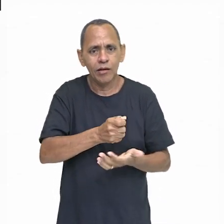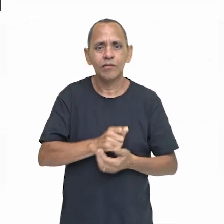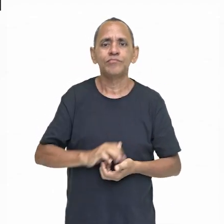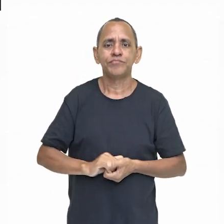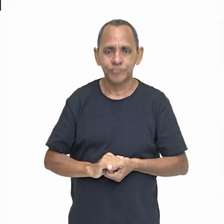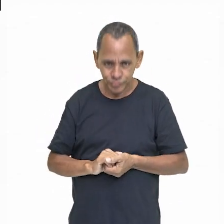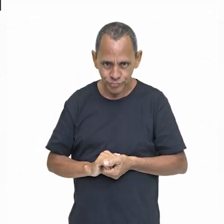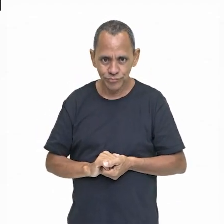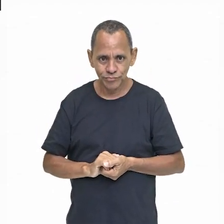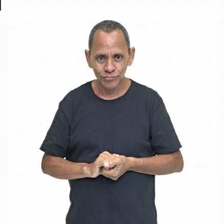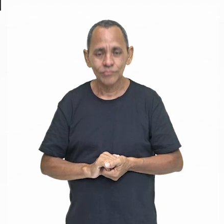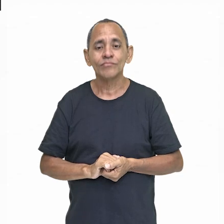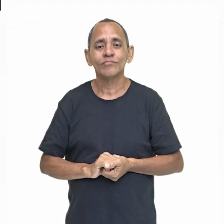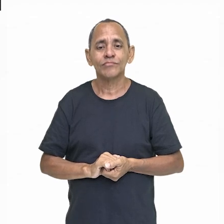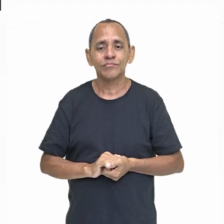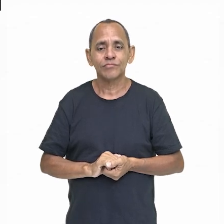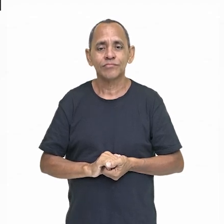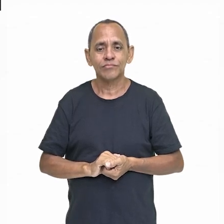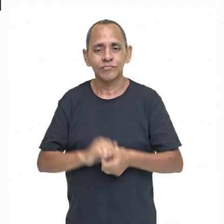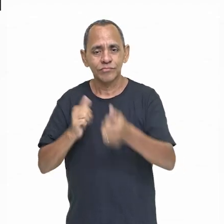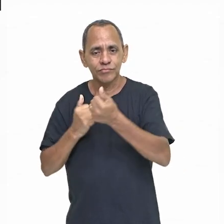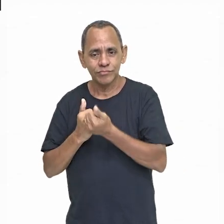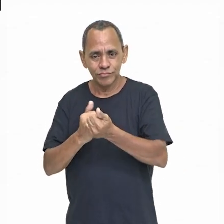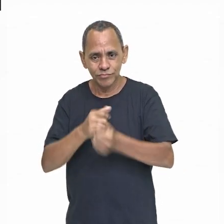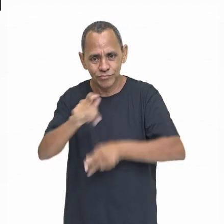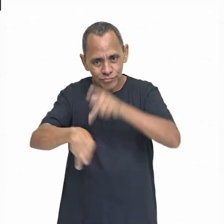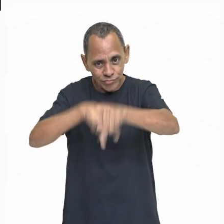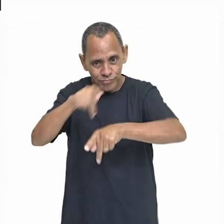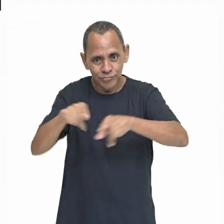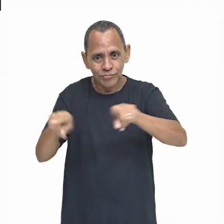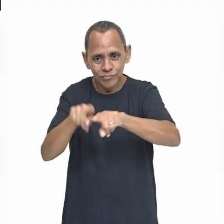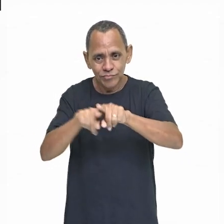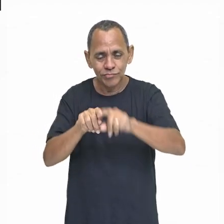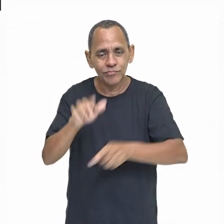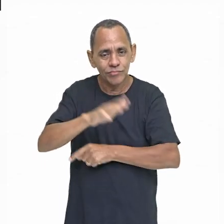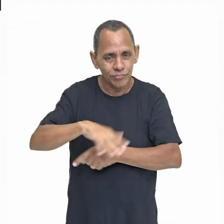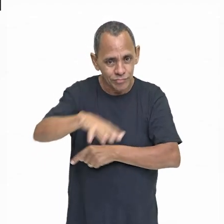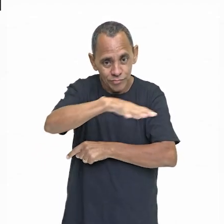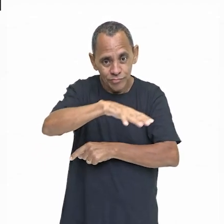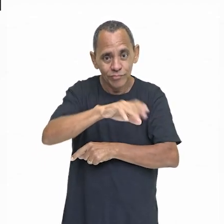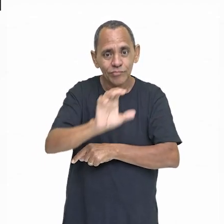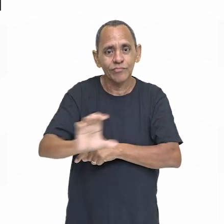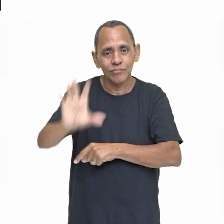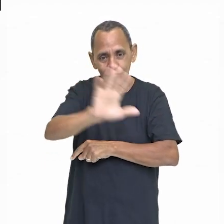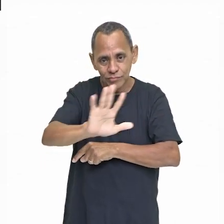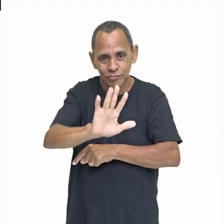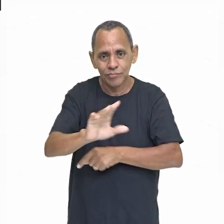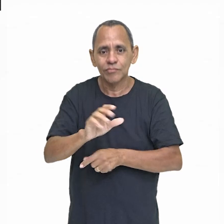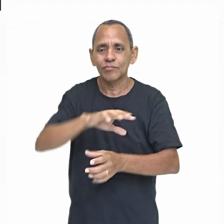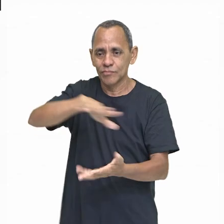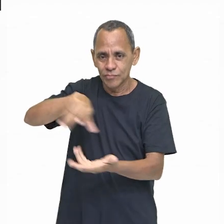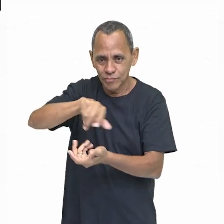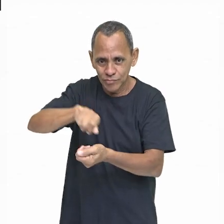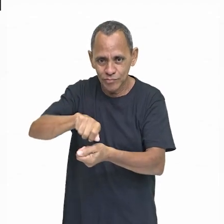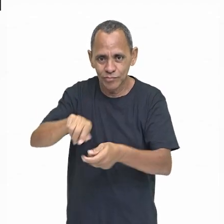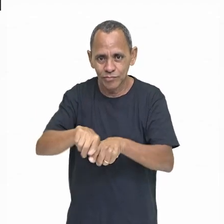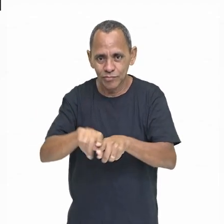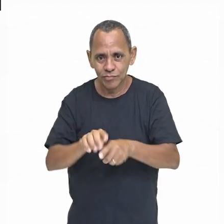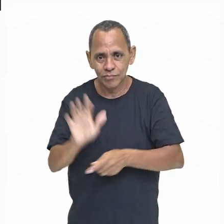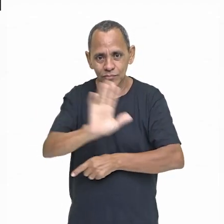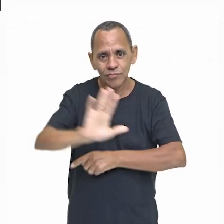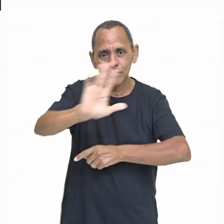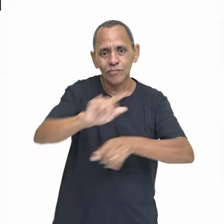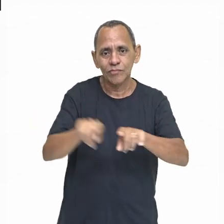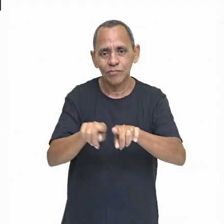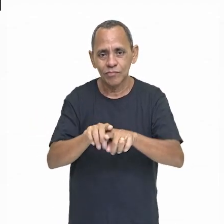patrimonialismo, populismo, etc., em âmbito local, regional, nacional e global, bem como